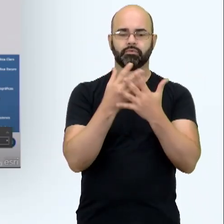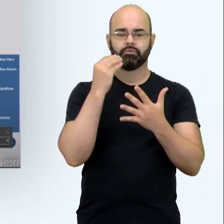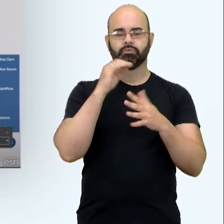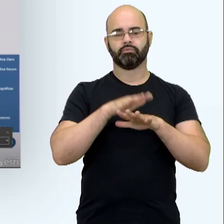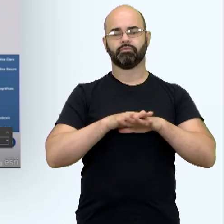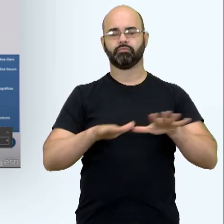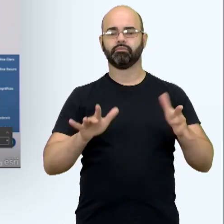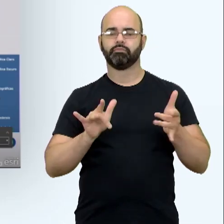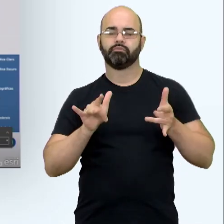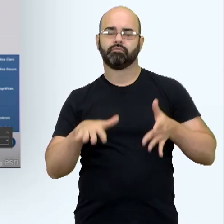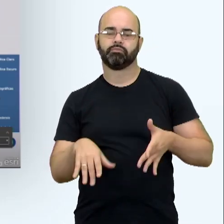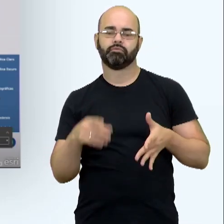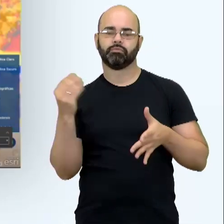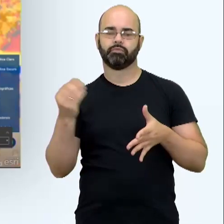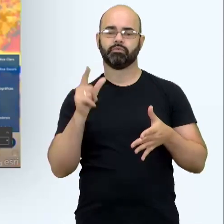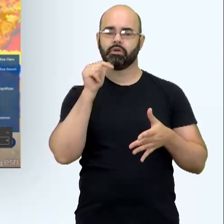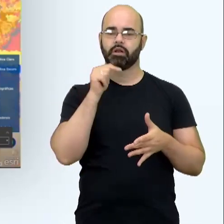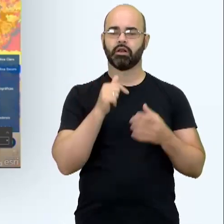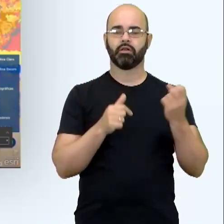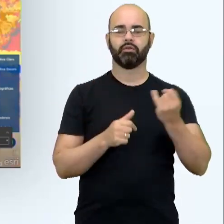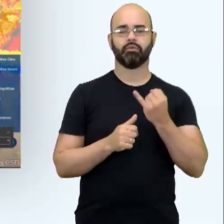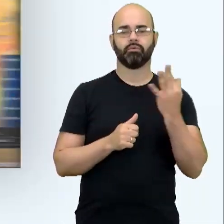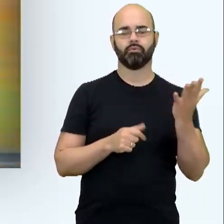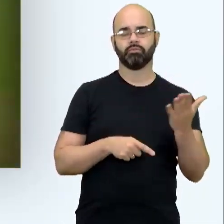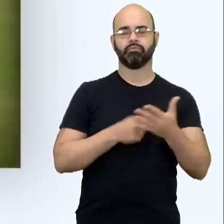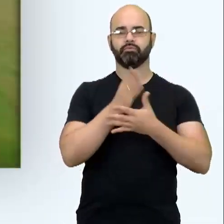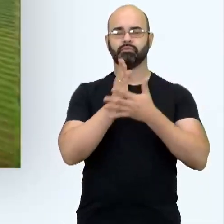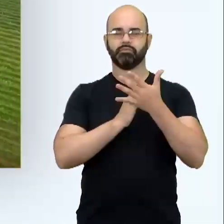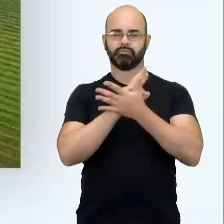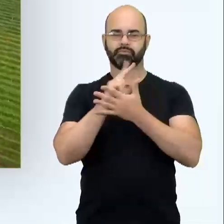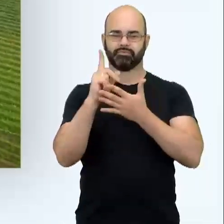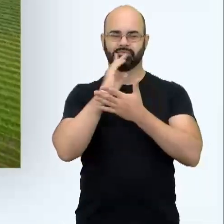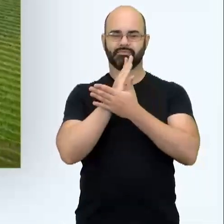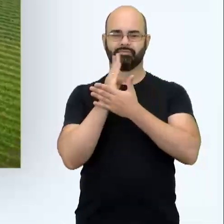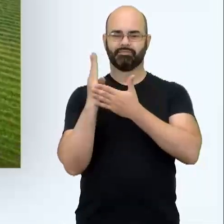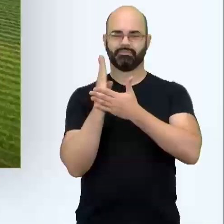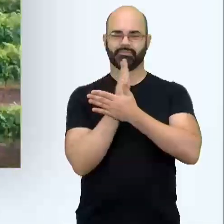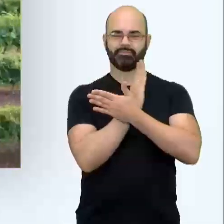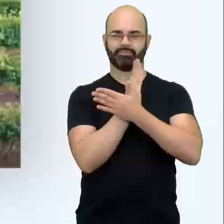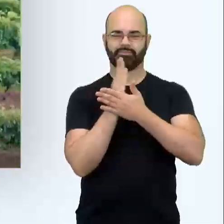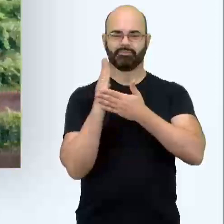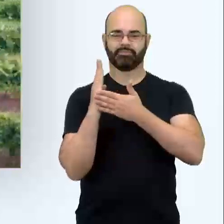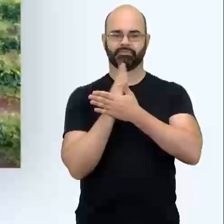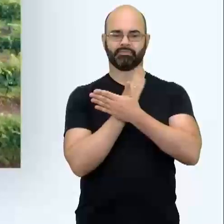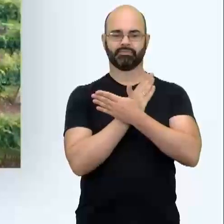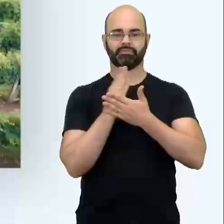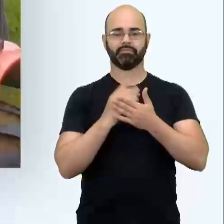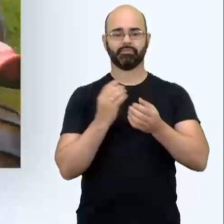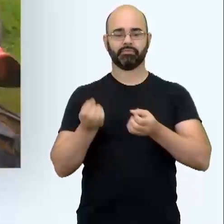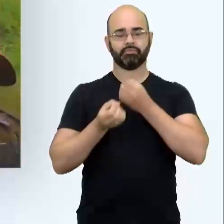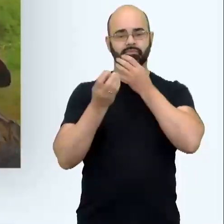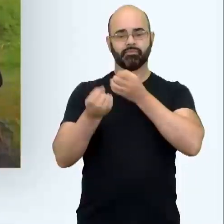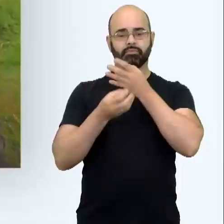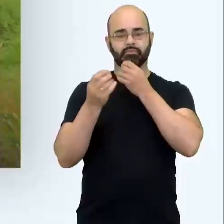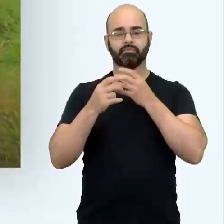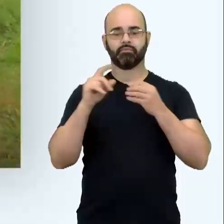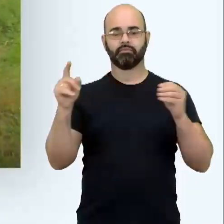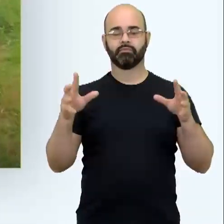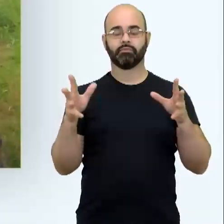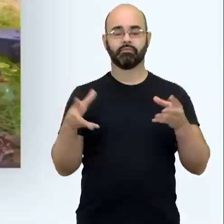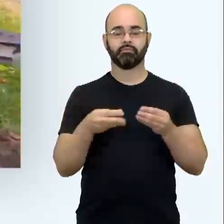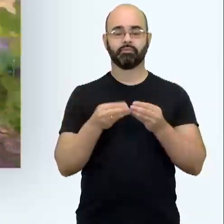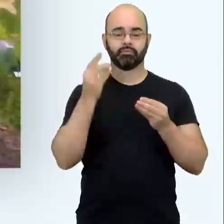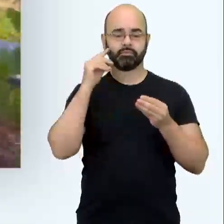a disponibilidade de água e o estoque de carbono. Com os dados do Pronasolos, o produtor rural sabe o que